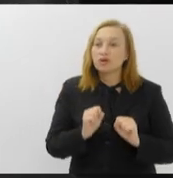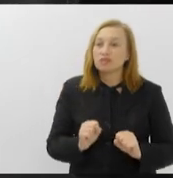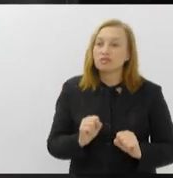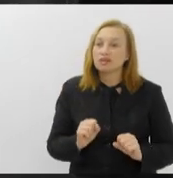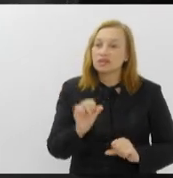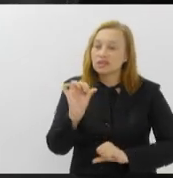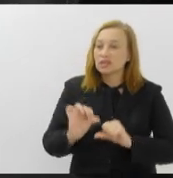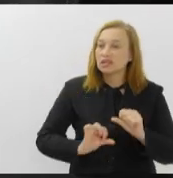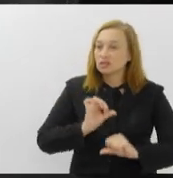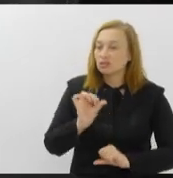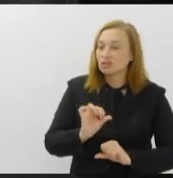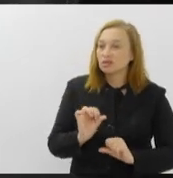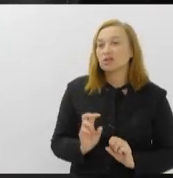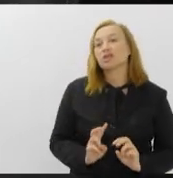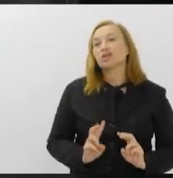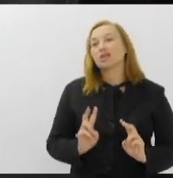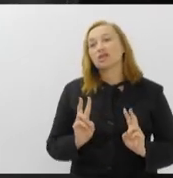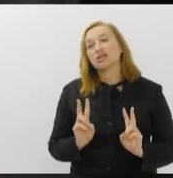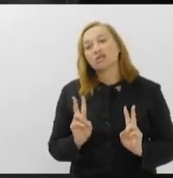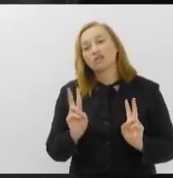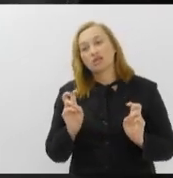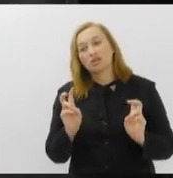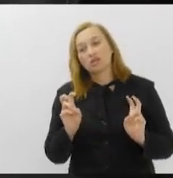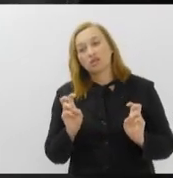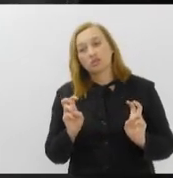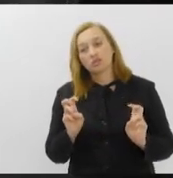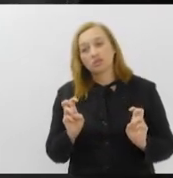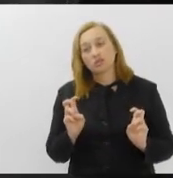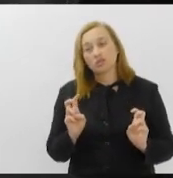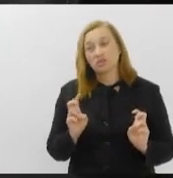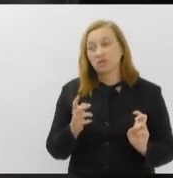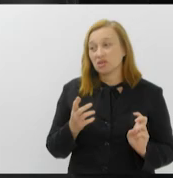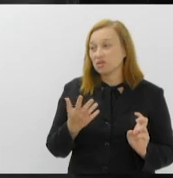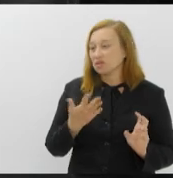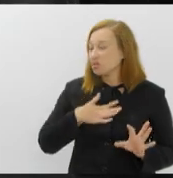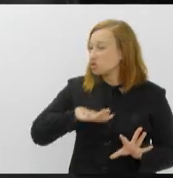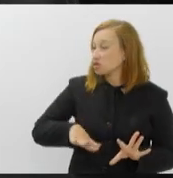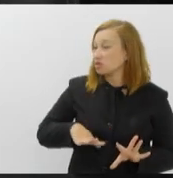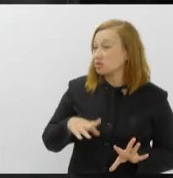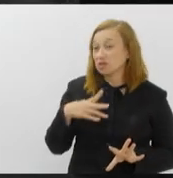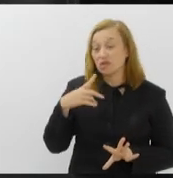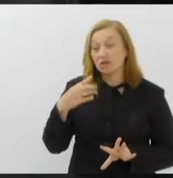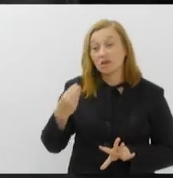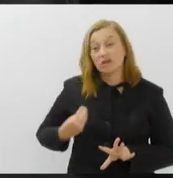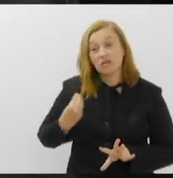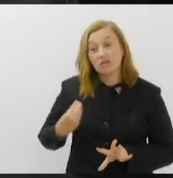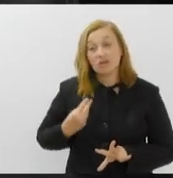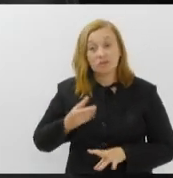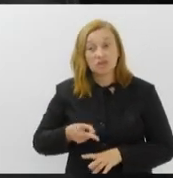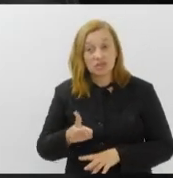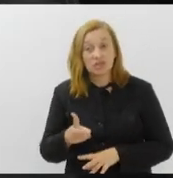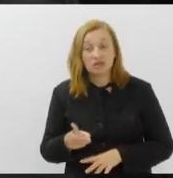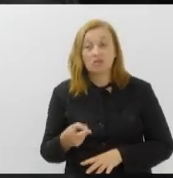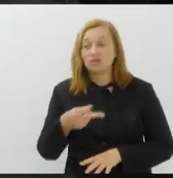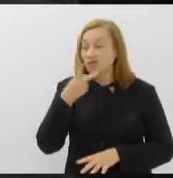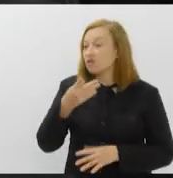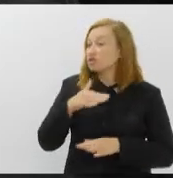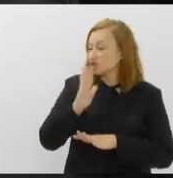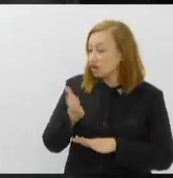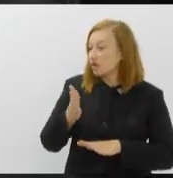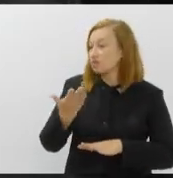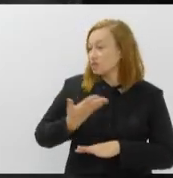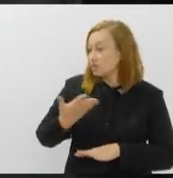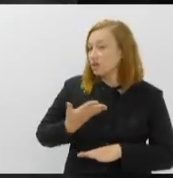né? Das situações não desejáveis como nós estamos, né, vivendo a todo momento, como disse todas as companheiras aqui da mesa, né?